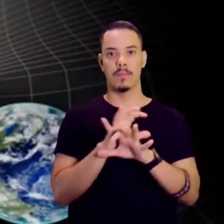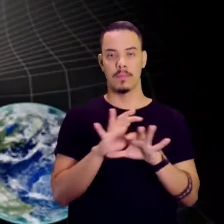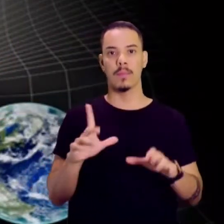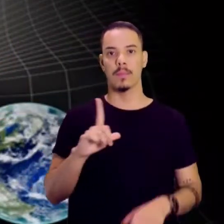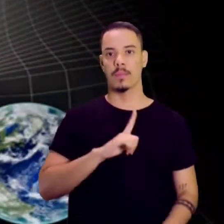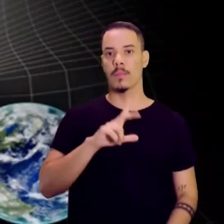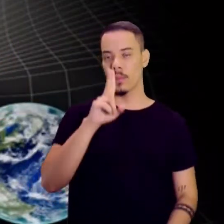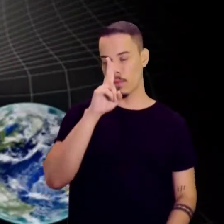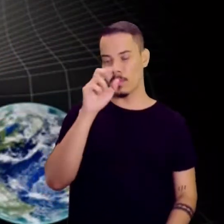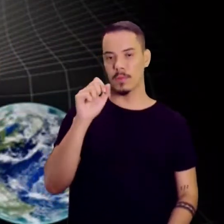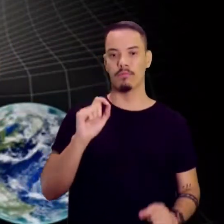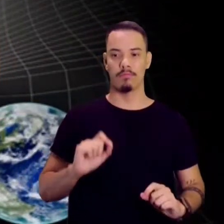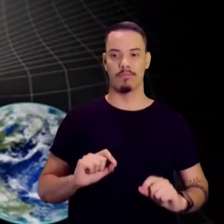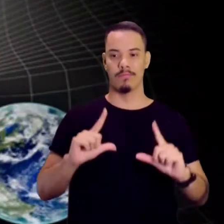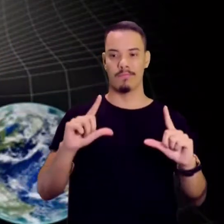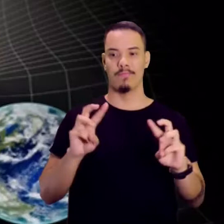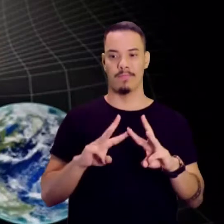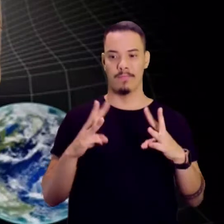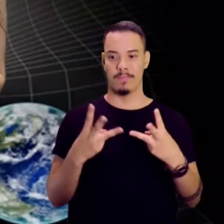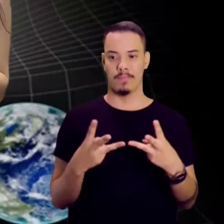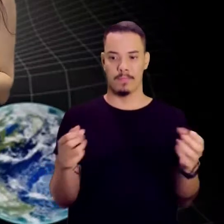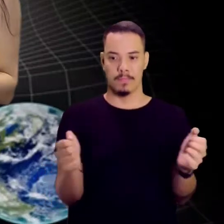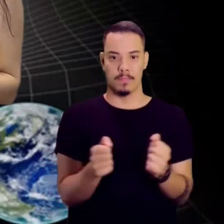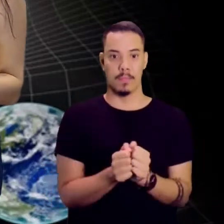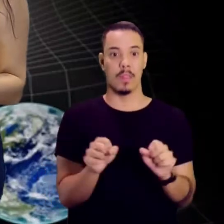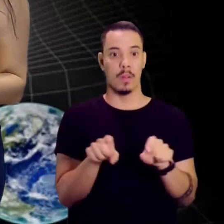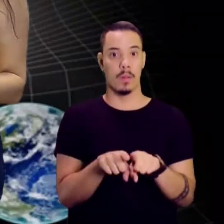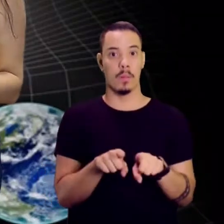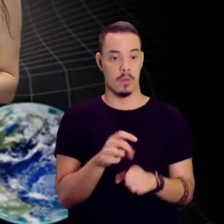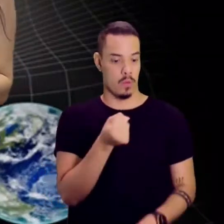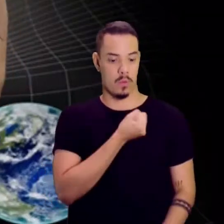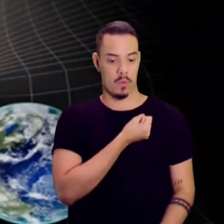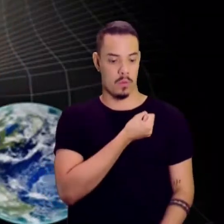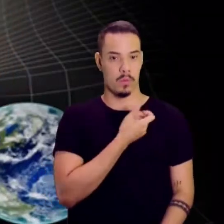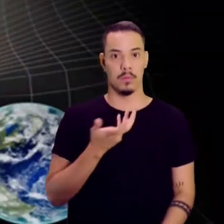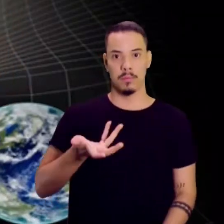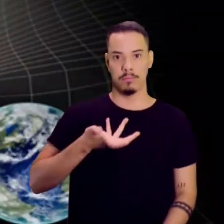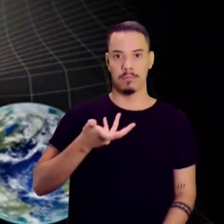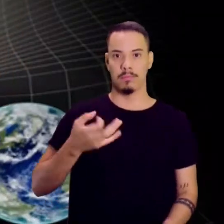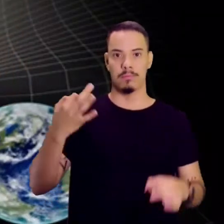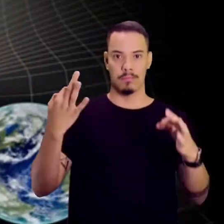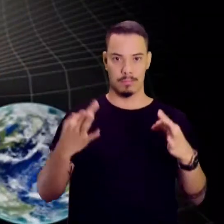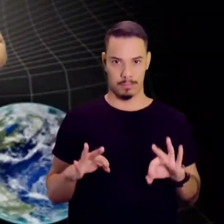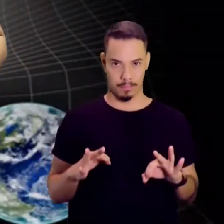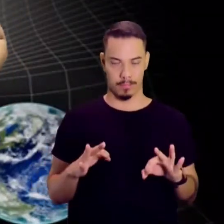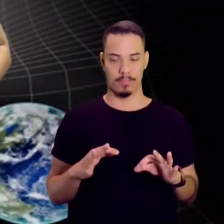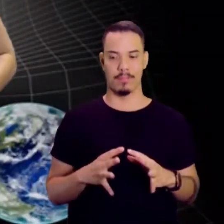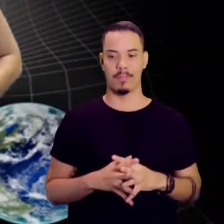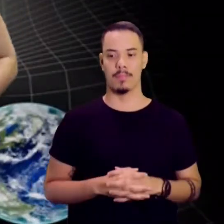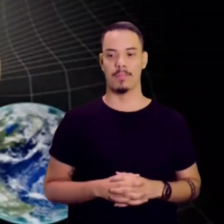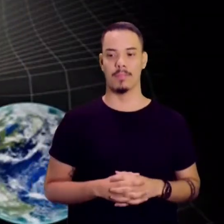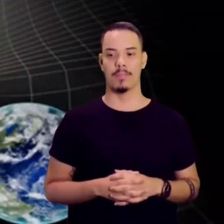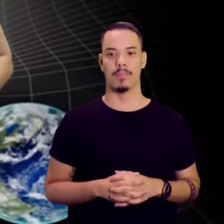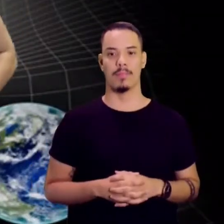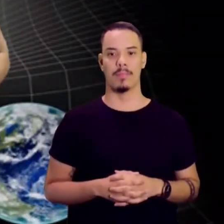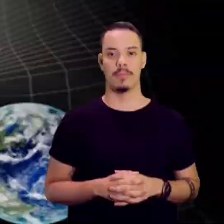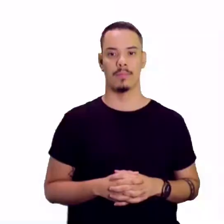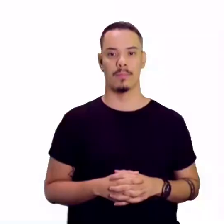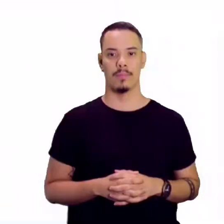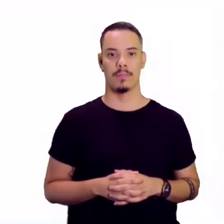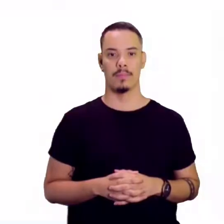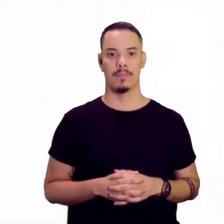força que é proporcional à massa daquele balde e também o valor da aceleração. Isso, não é isso, Décio? Vamos continuar, pessoal? Olha só.